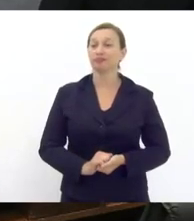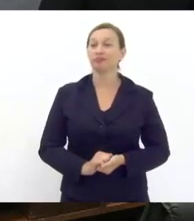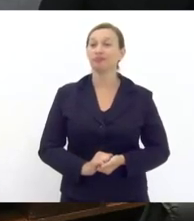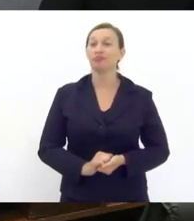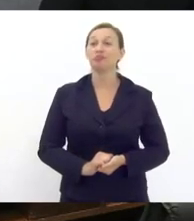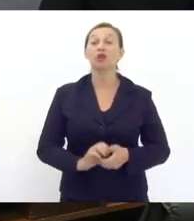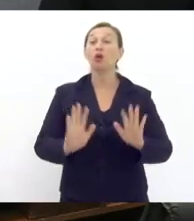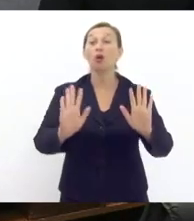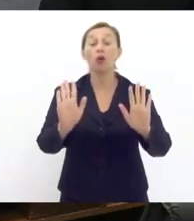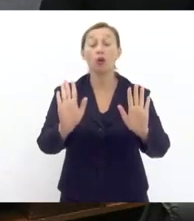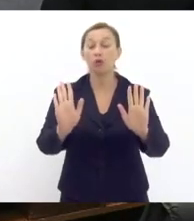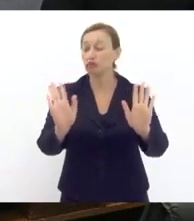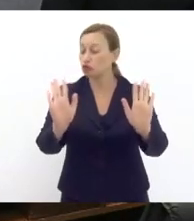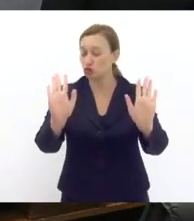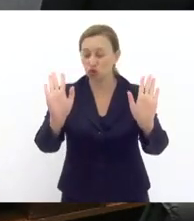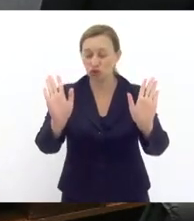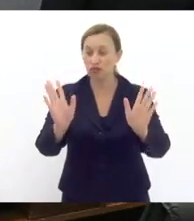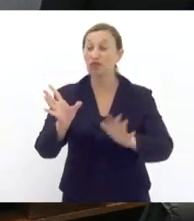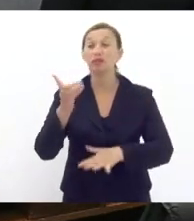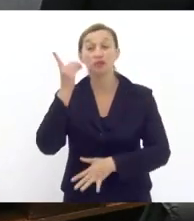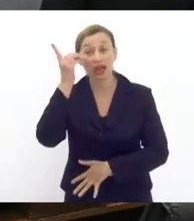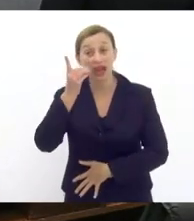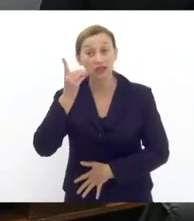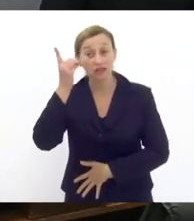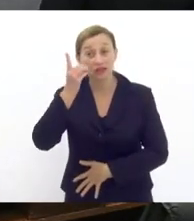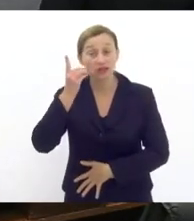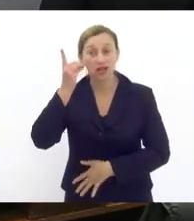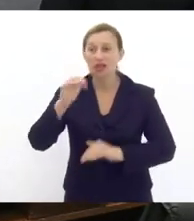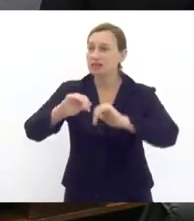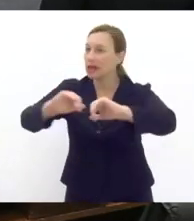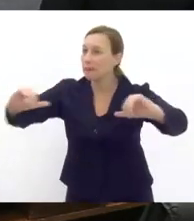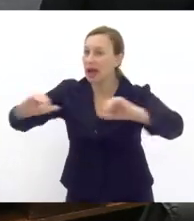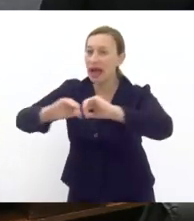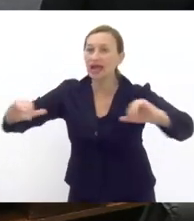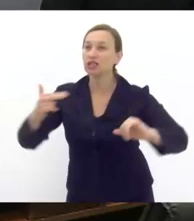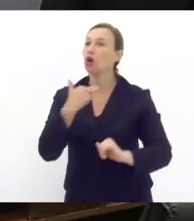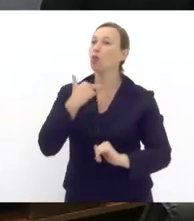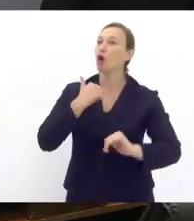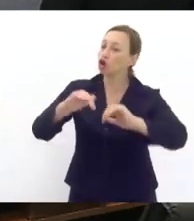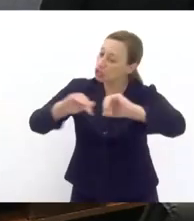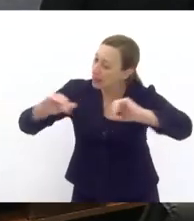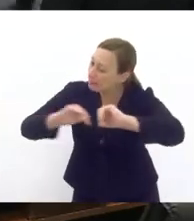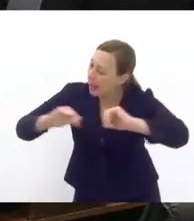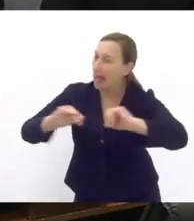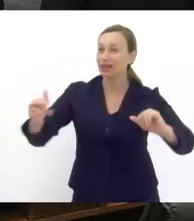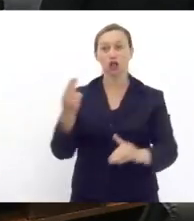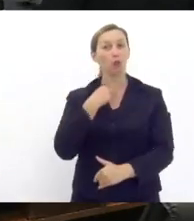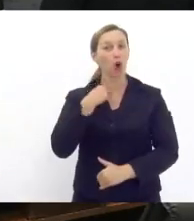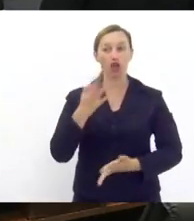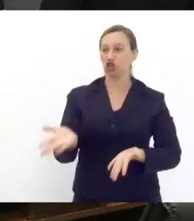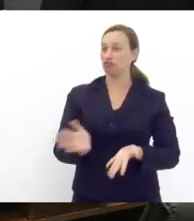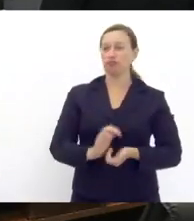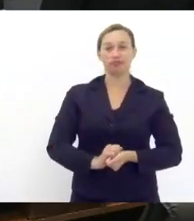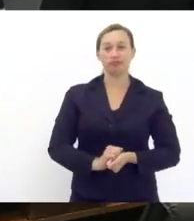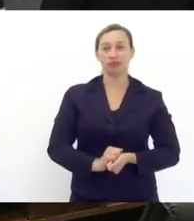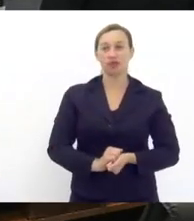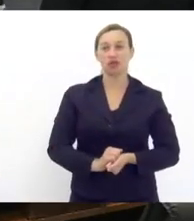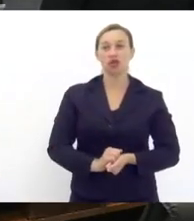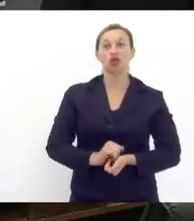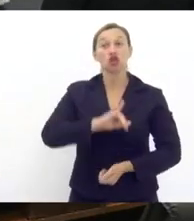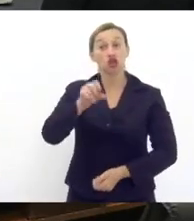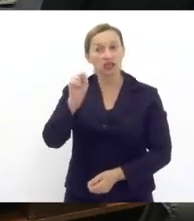Vamos, olha só, não, deputado, separa aí, não pode isso não, deputado, não, deputado, eu não toco.